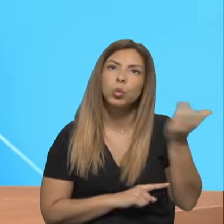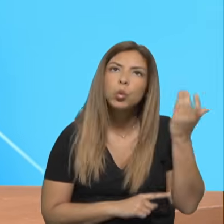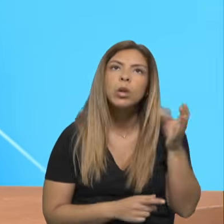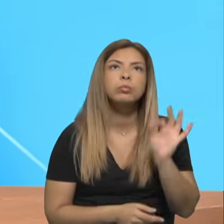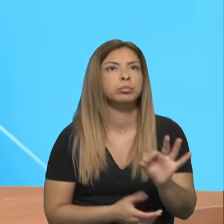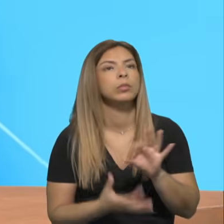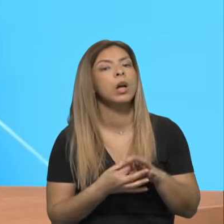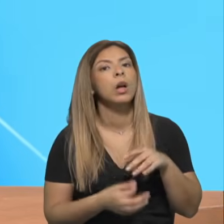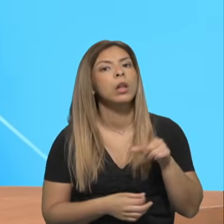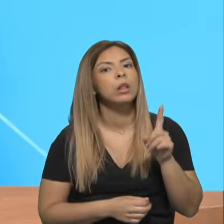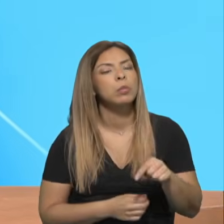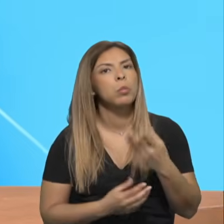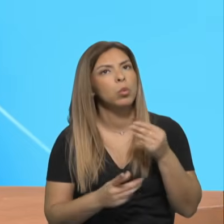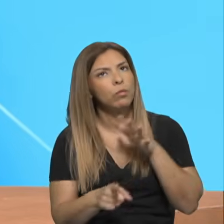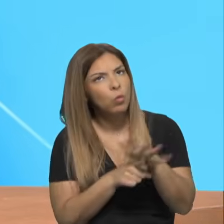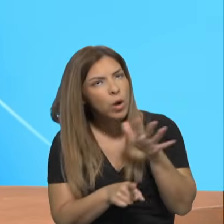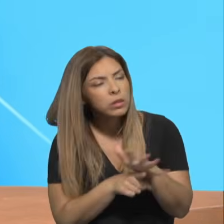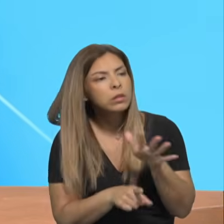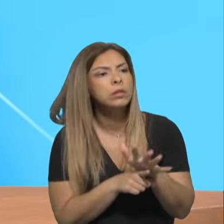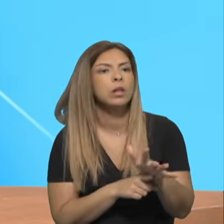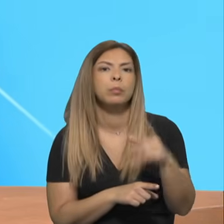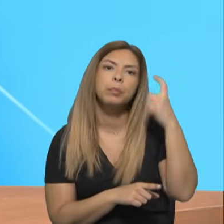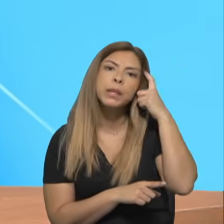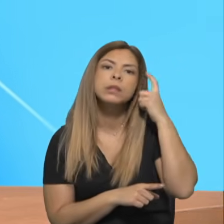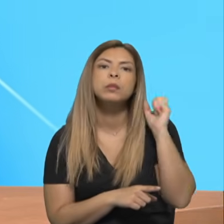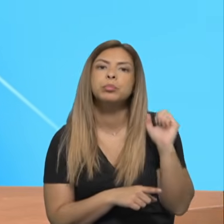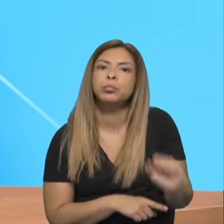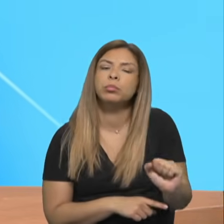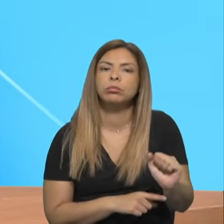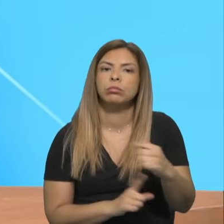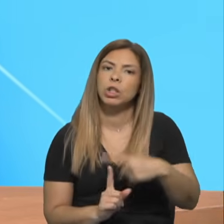muito também influenciada pelo pensamento cristão.